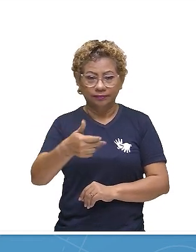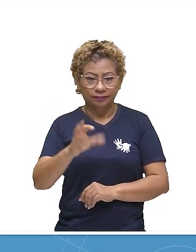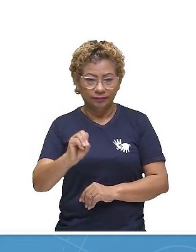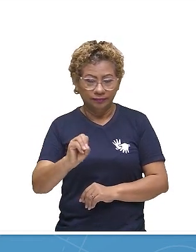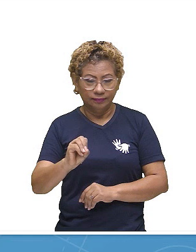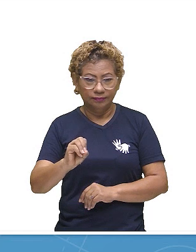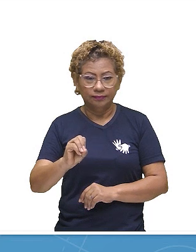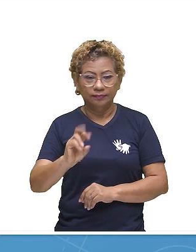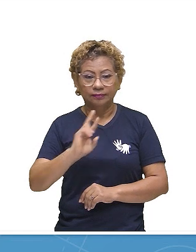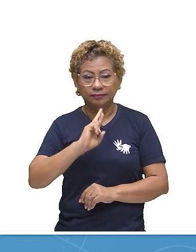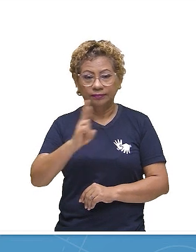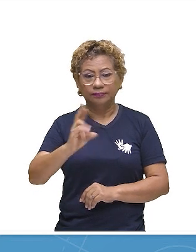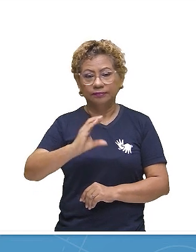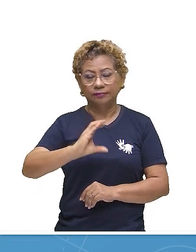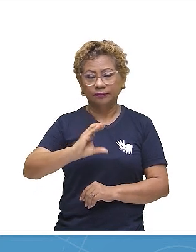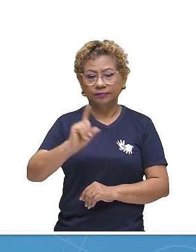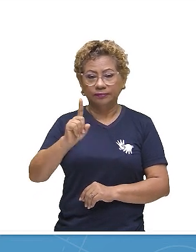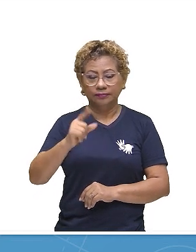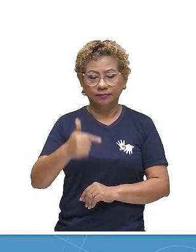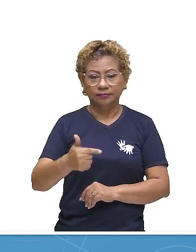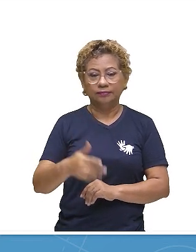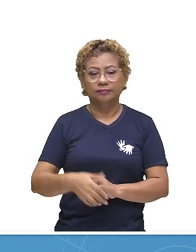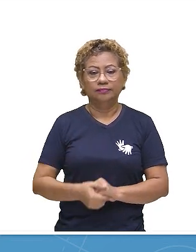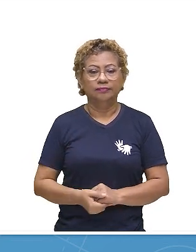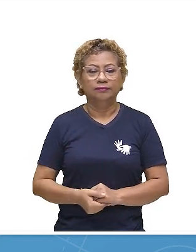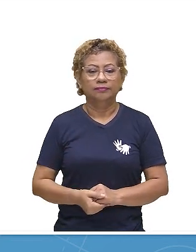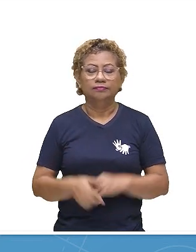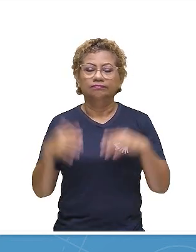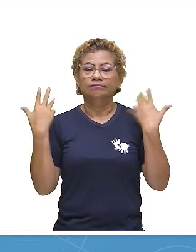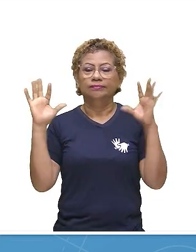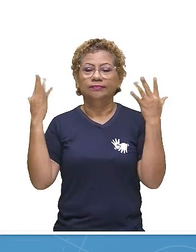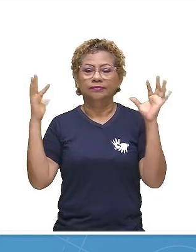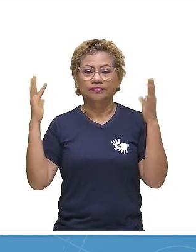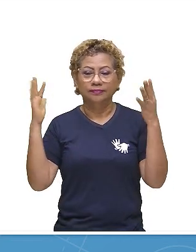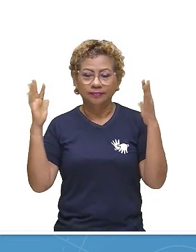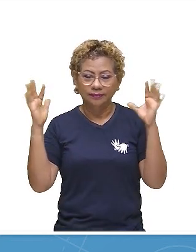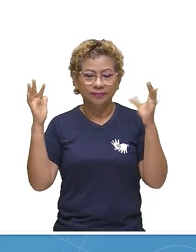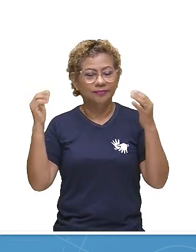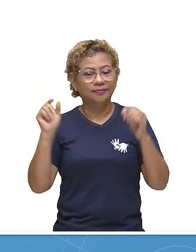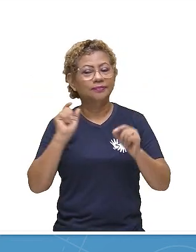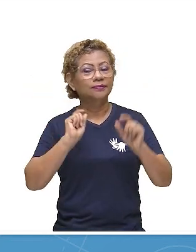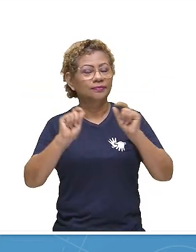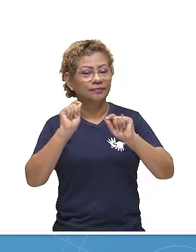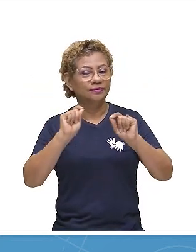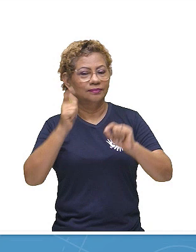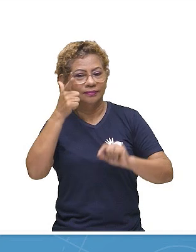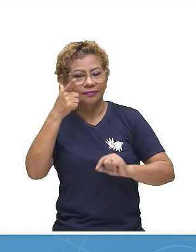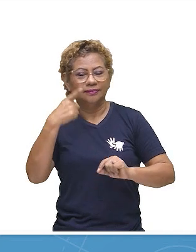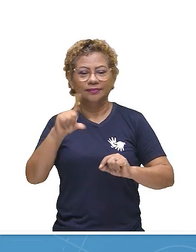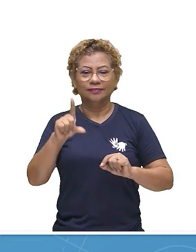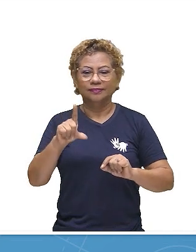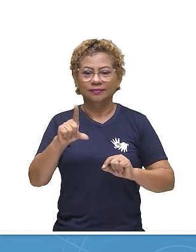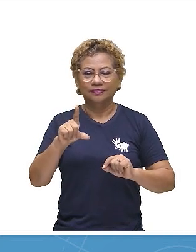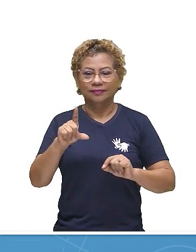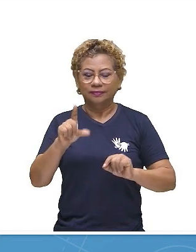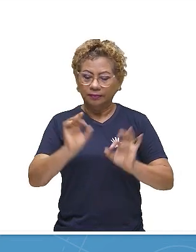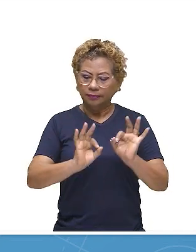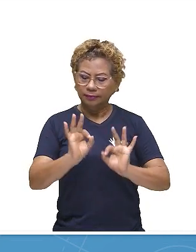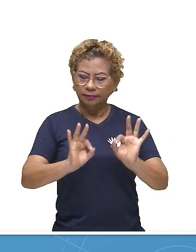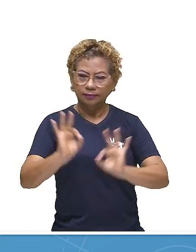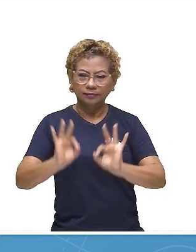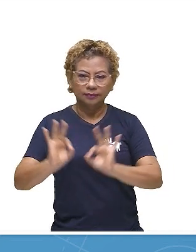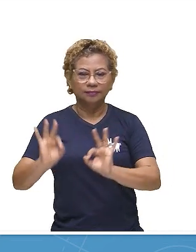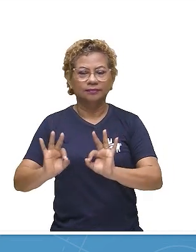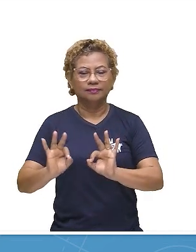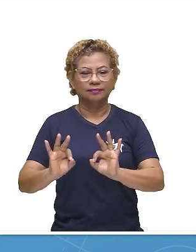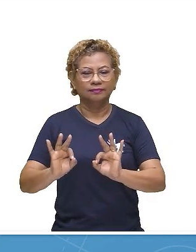de 0,09 é 3 décimos, que a gente pode até ir além, né? Pegar o 13 e dividir por 10, que vai dar 0,3. E